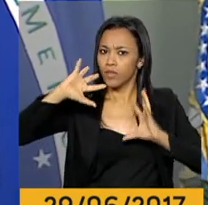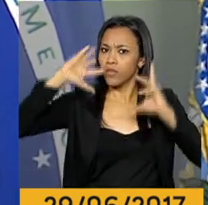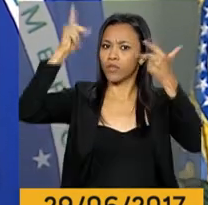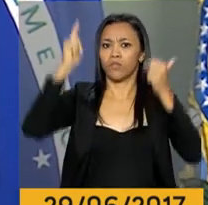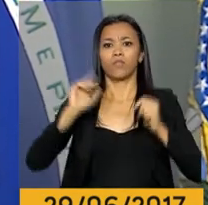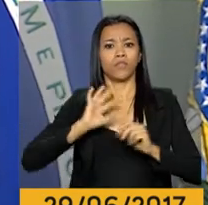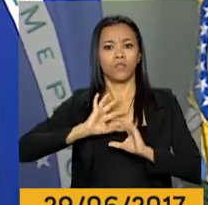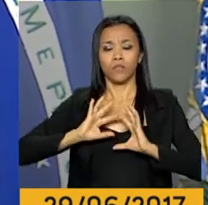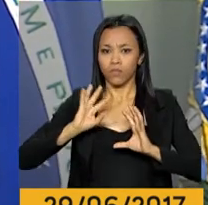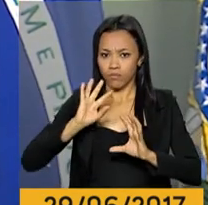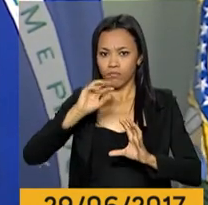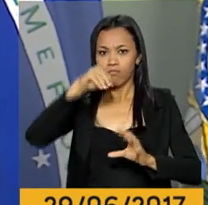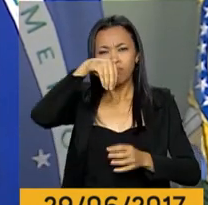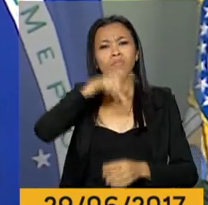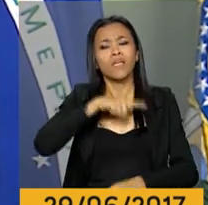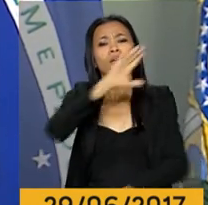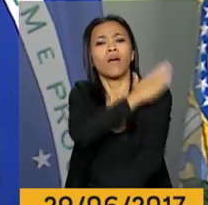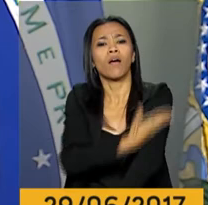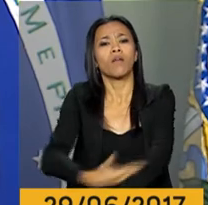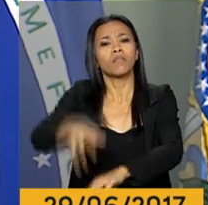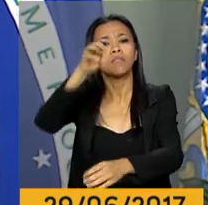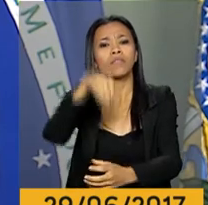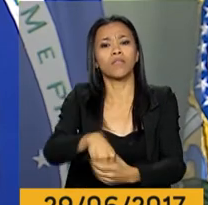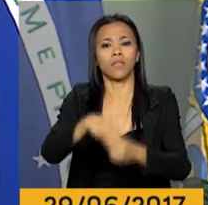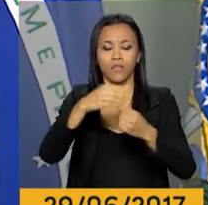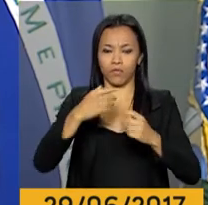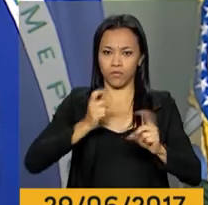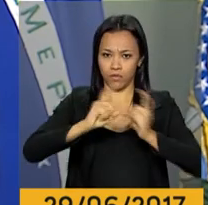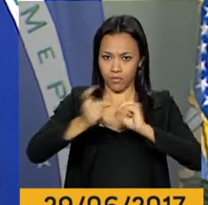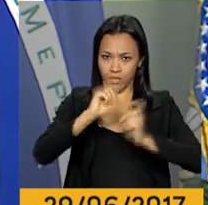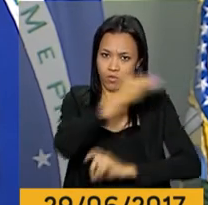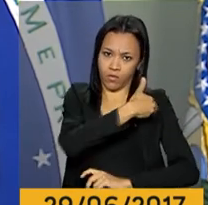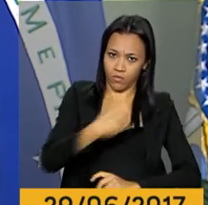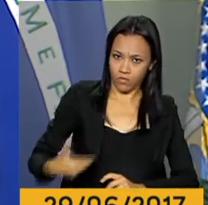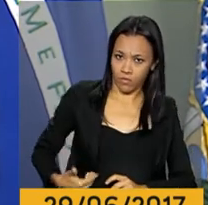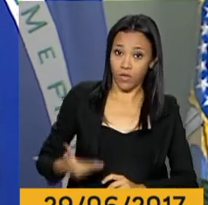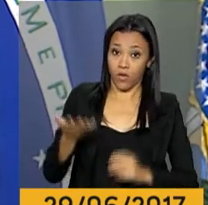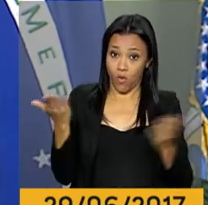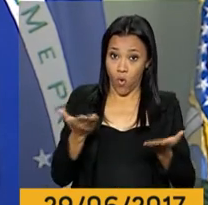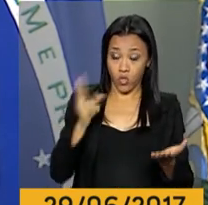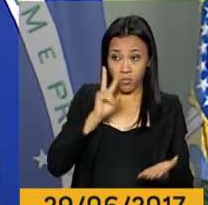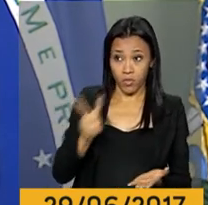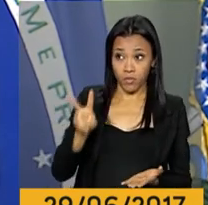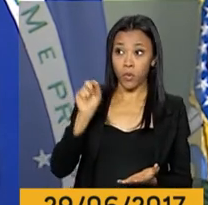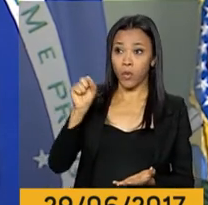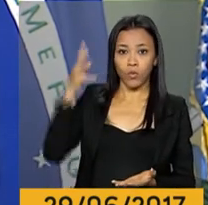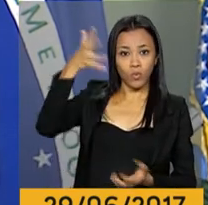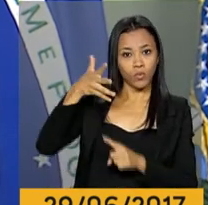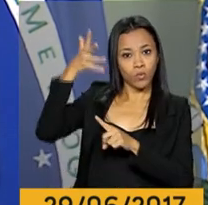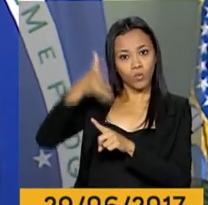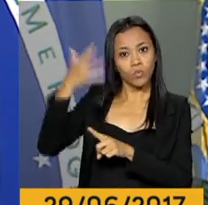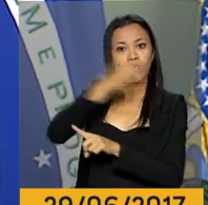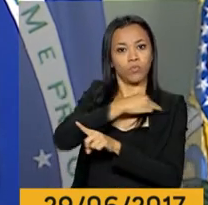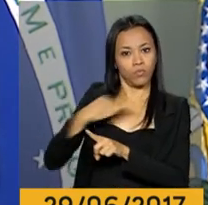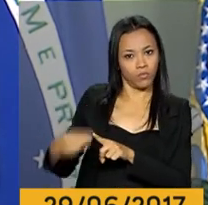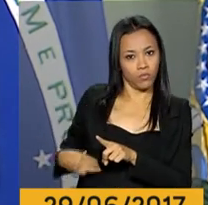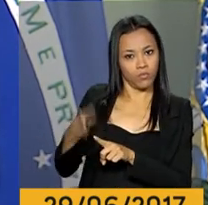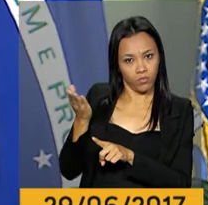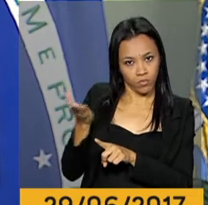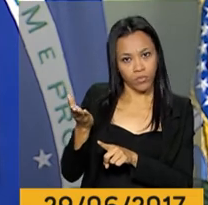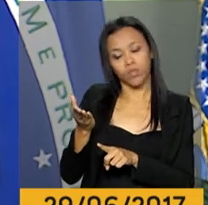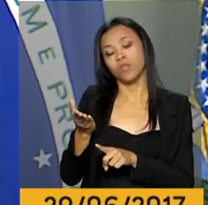pública hoje como puderam verificar pela palavra do jogo nós estamos aqui reunidos para